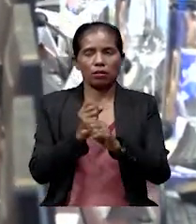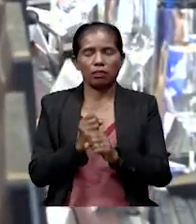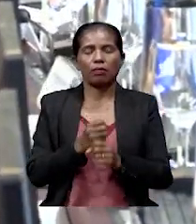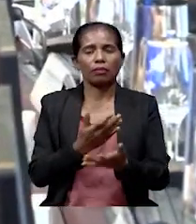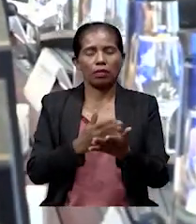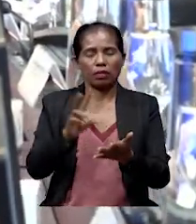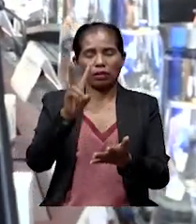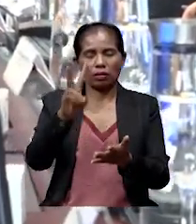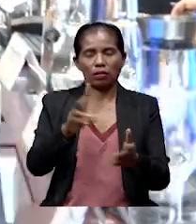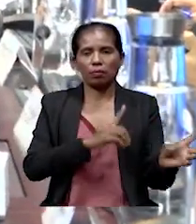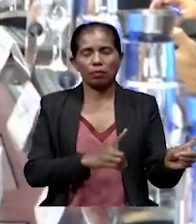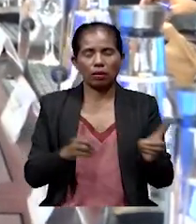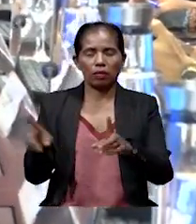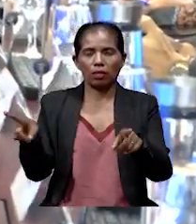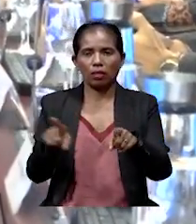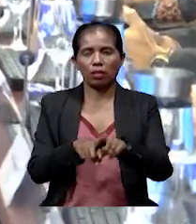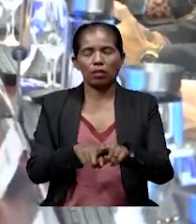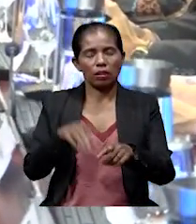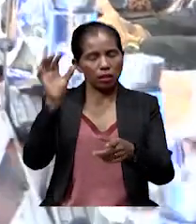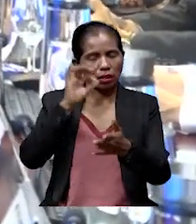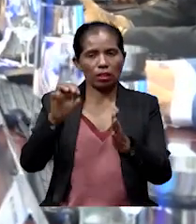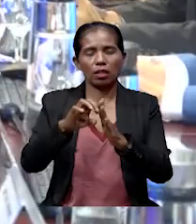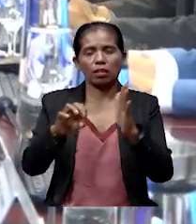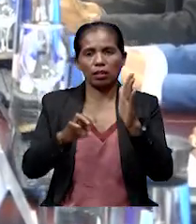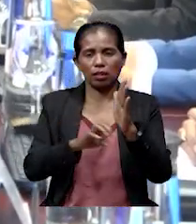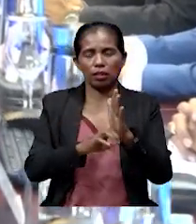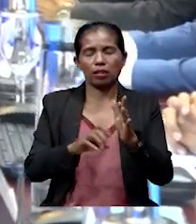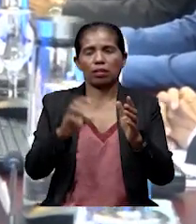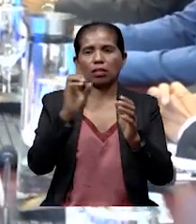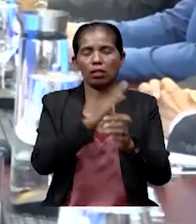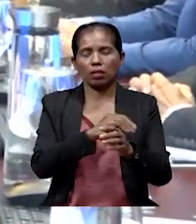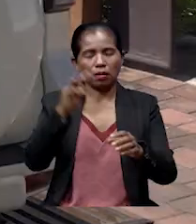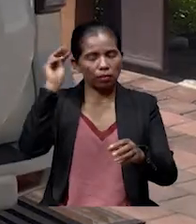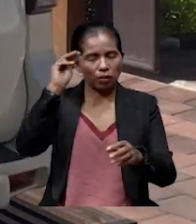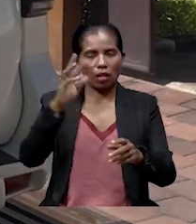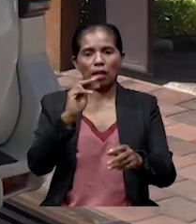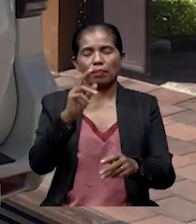rua né, implementador Makanesan, secretário de Estado Cooperativa, SECOP, no ministro